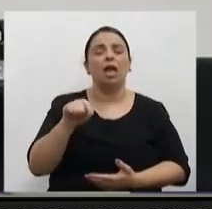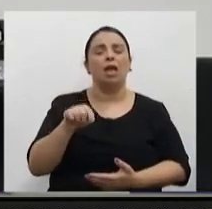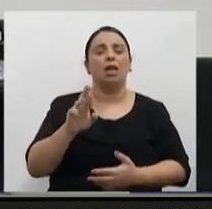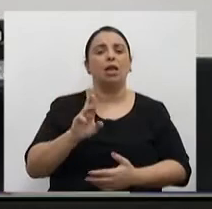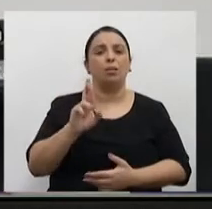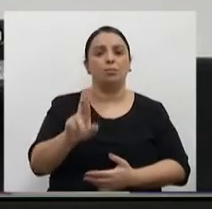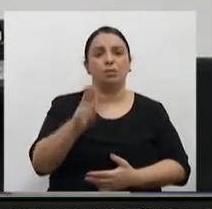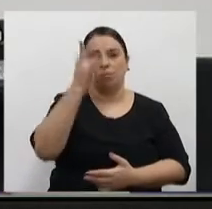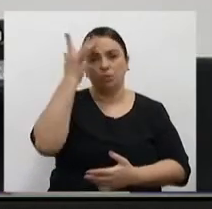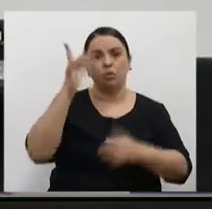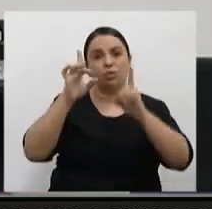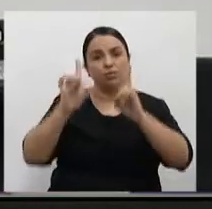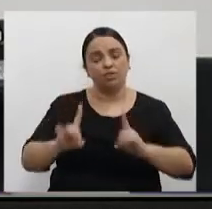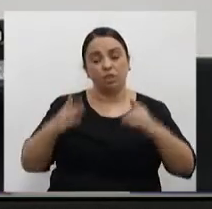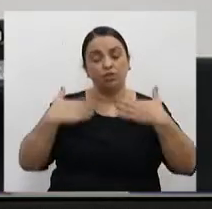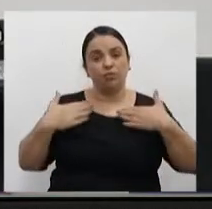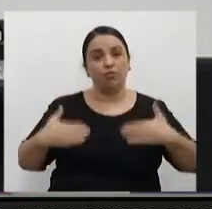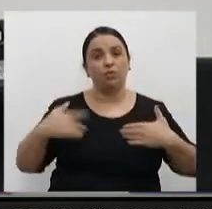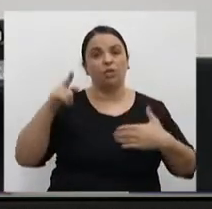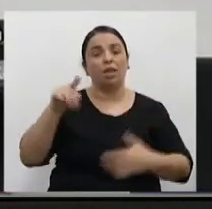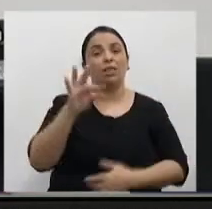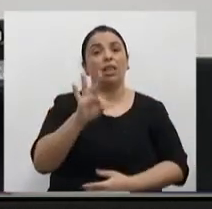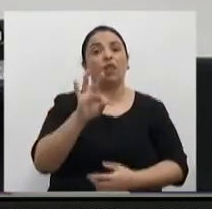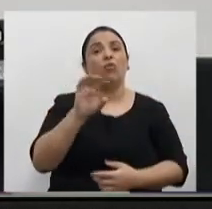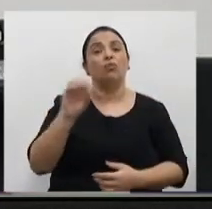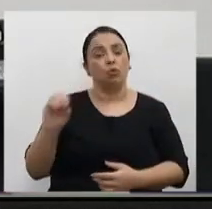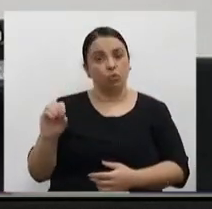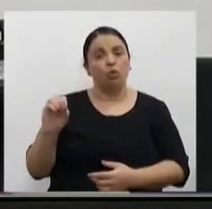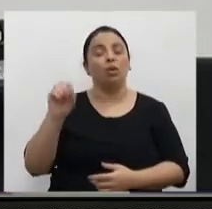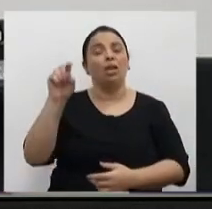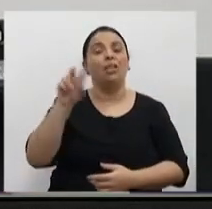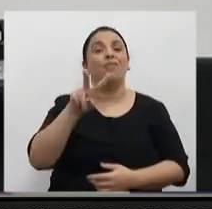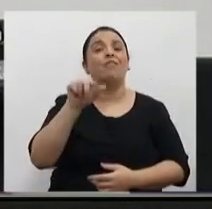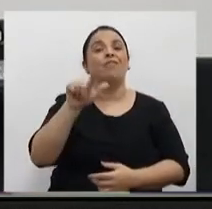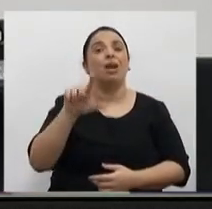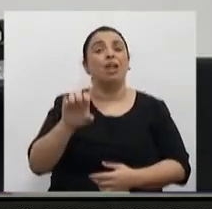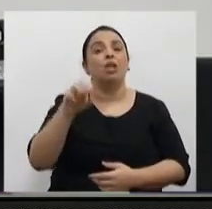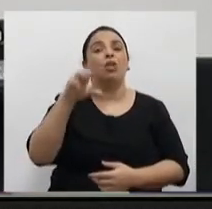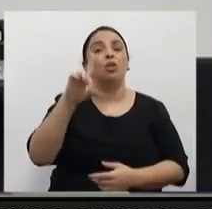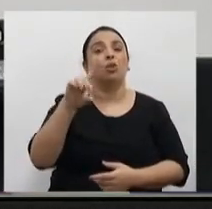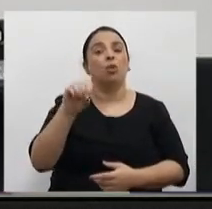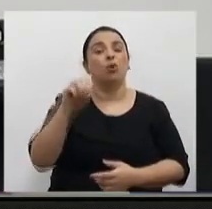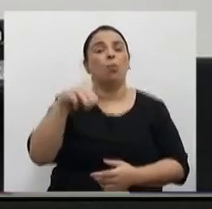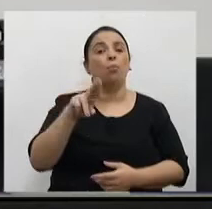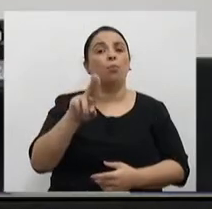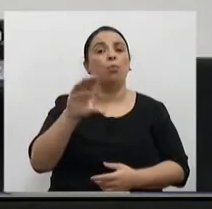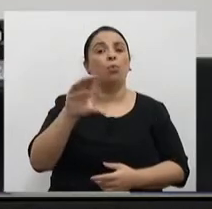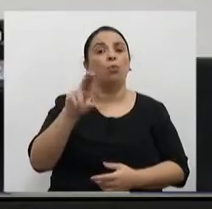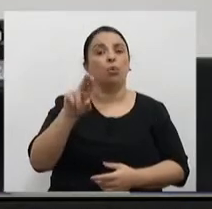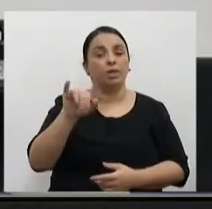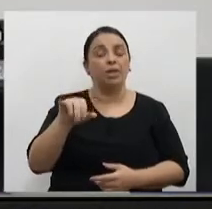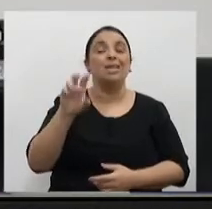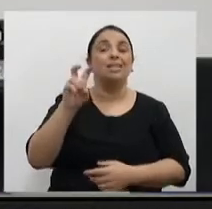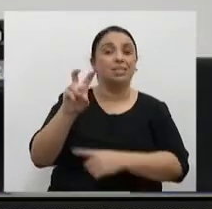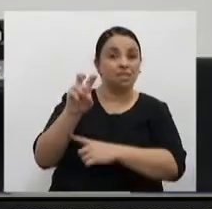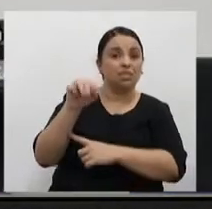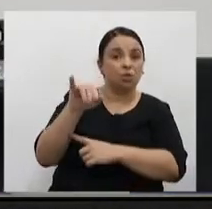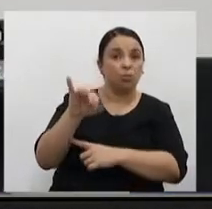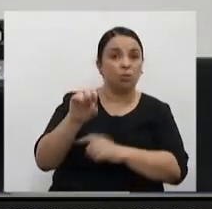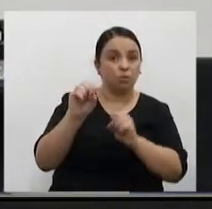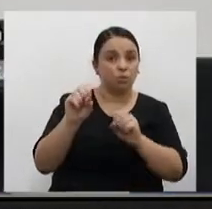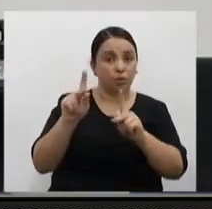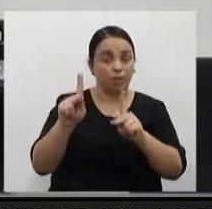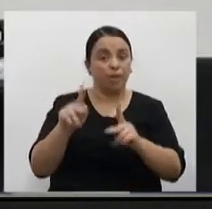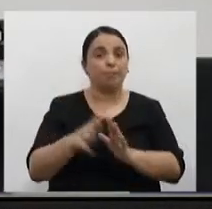de Teófilo Otoni, lá do Vale do Mucuri. 5 minutos, Tatiane. Vou pedir para que a gente se atenha aos 5 minutos, ok? Para a gente